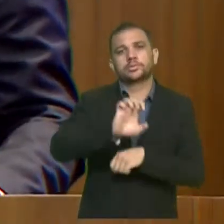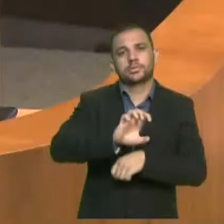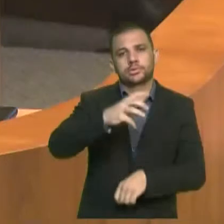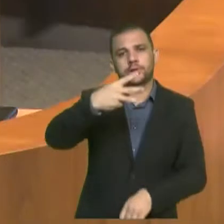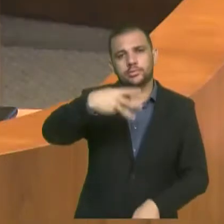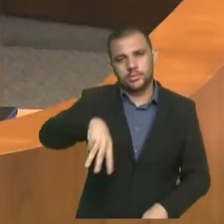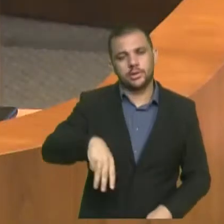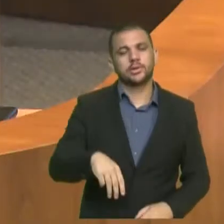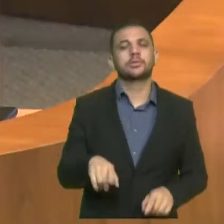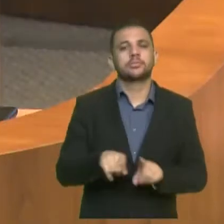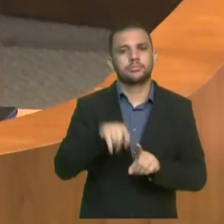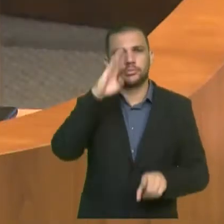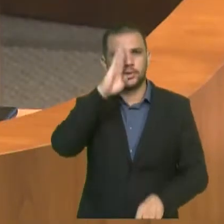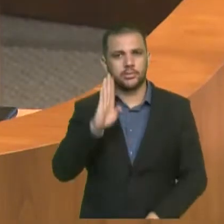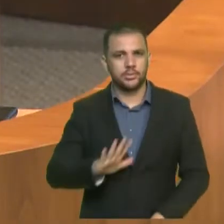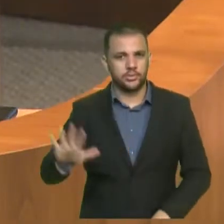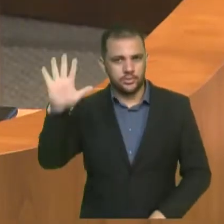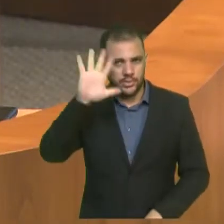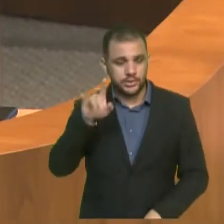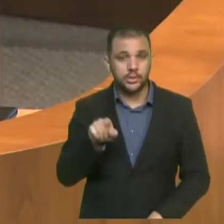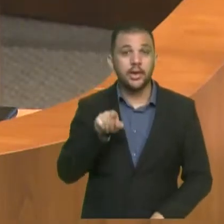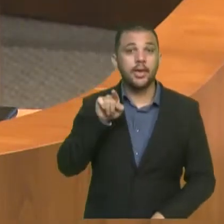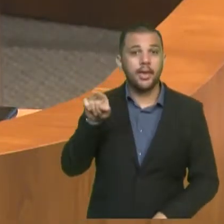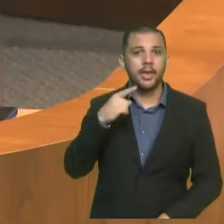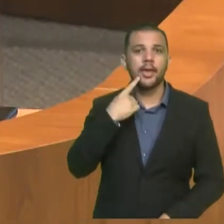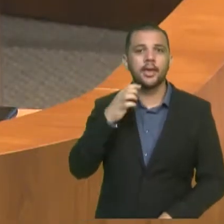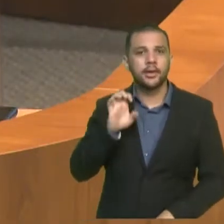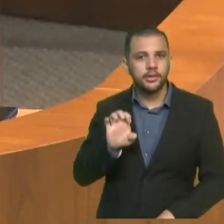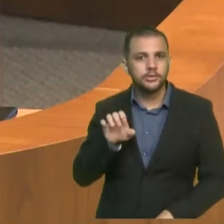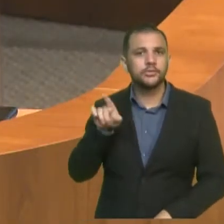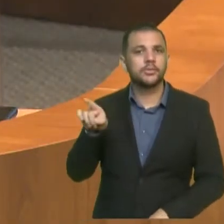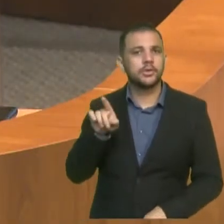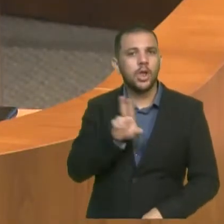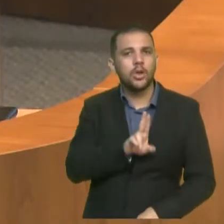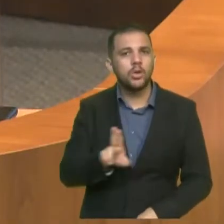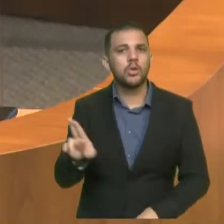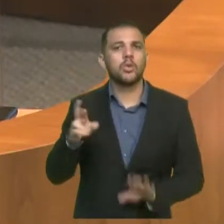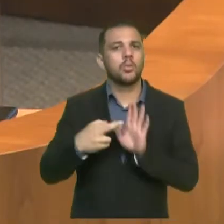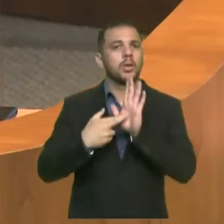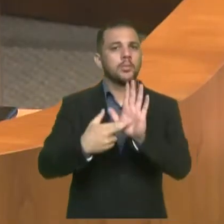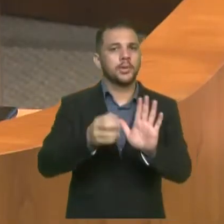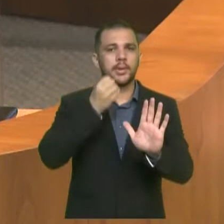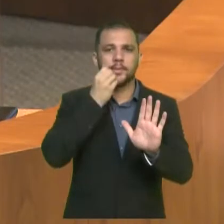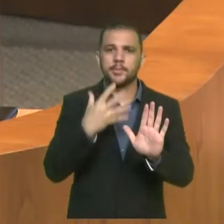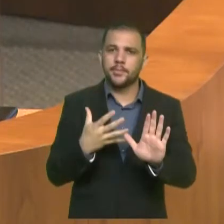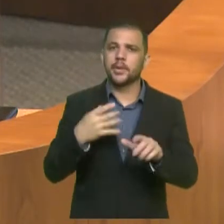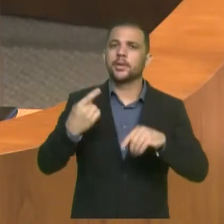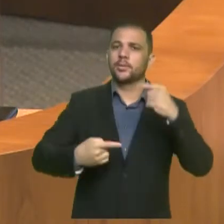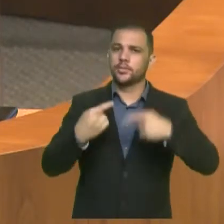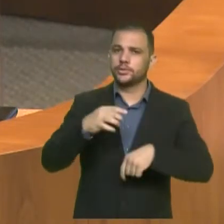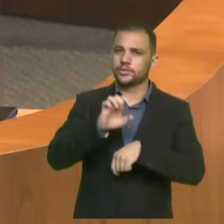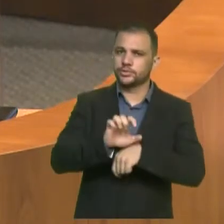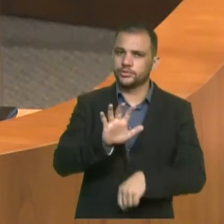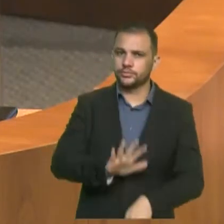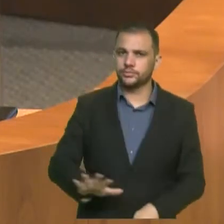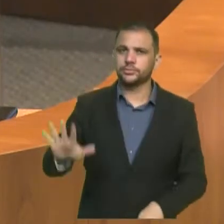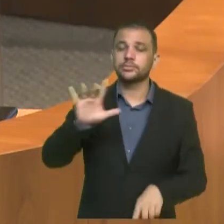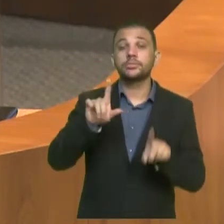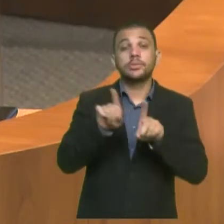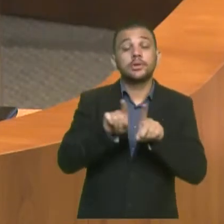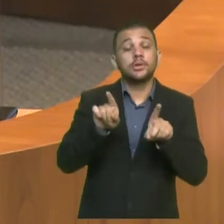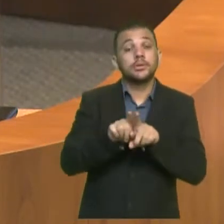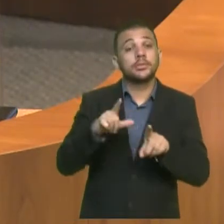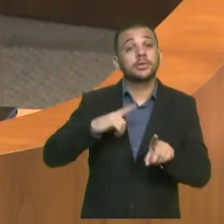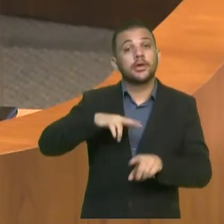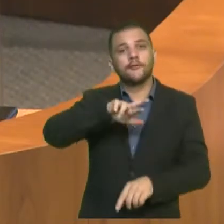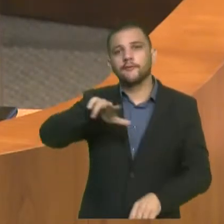estadual e é muito bom quando nós percebemos que nós temos bons nomes no nosso estado, ainda jovem. O prefeito tem